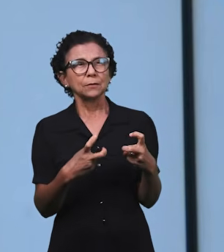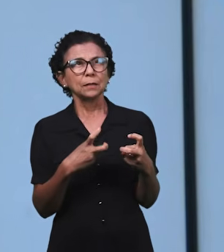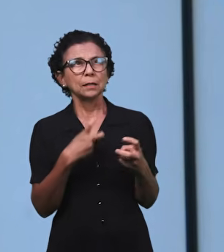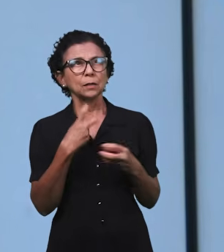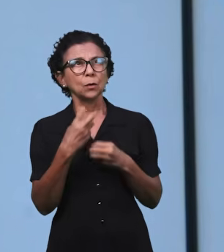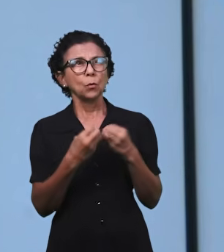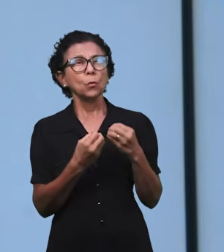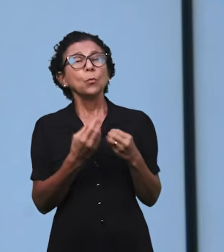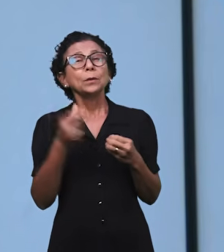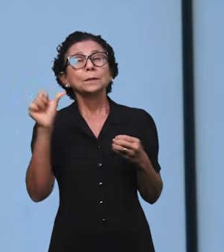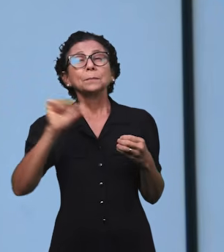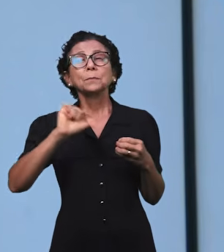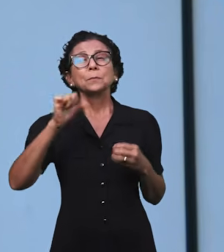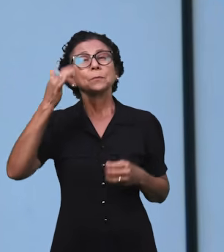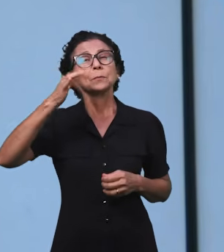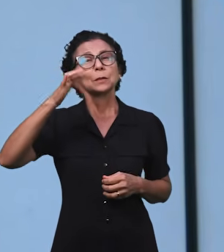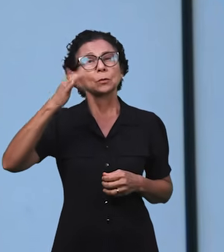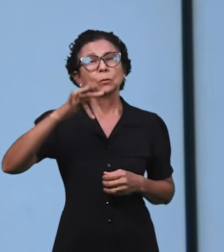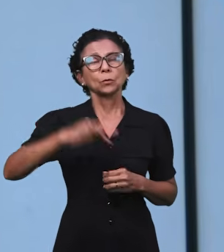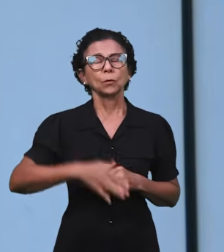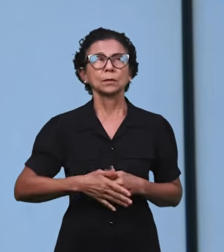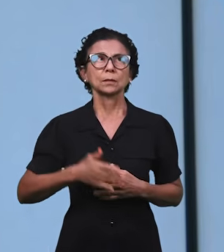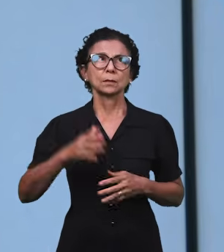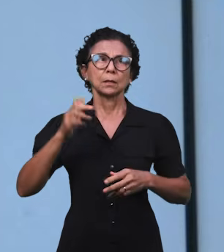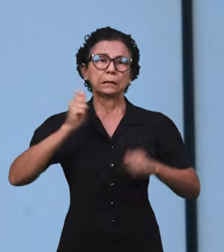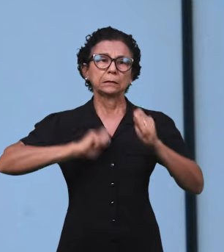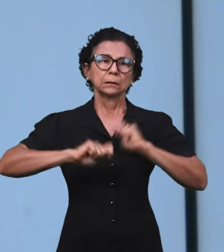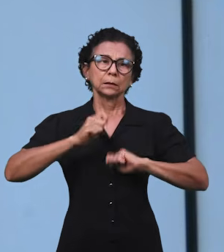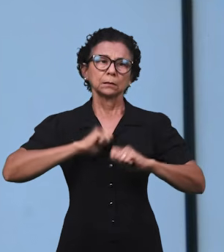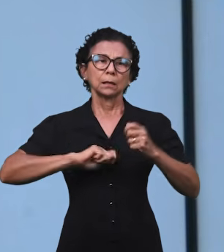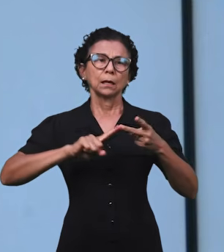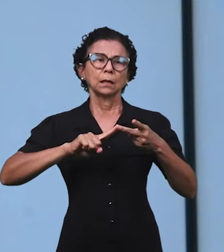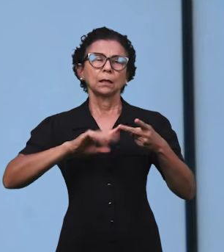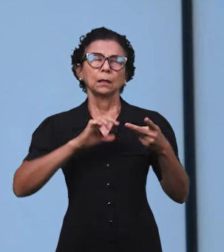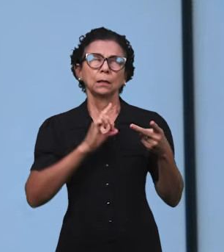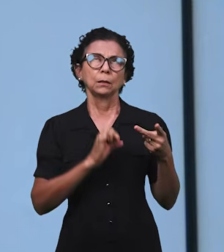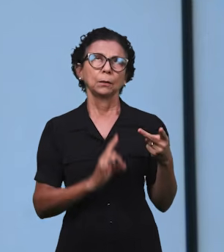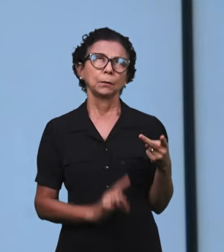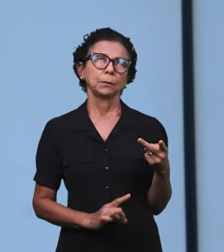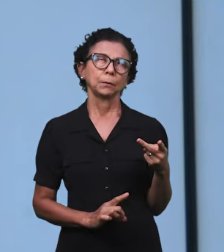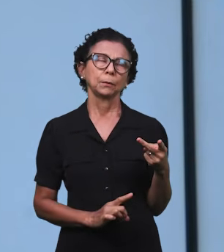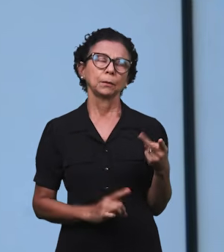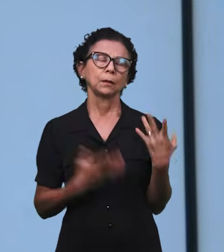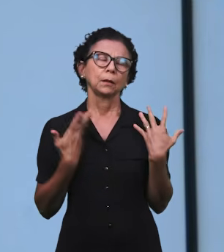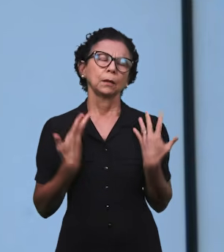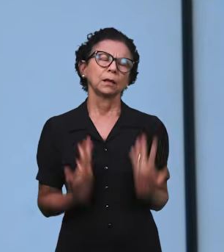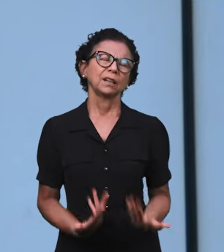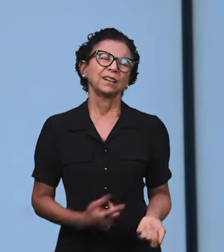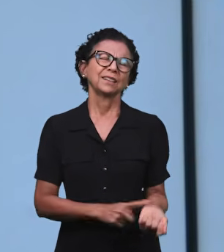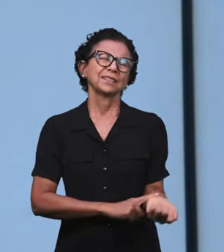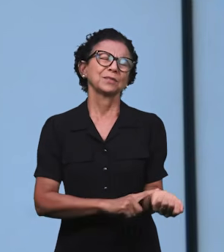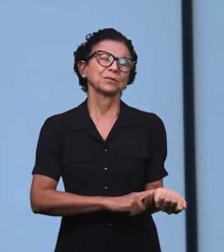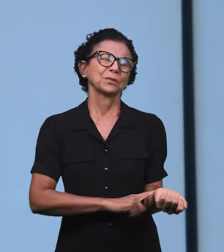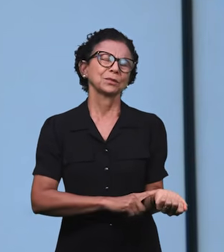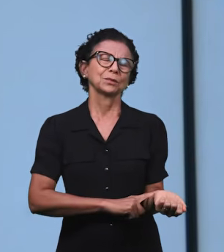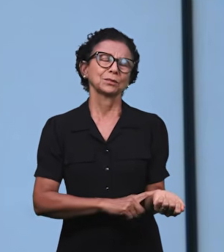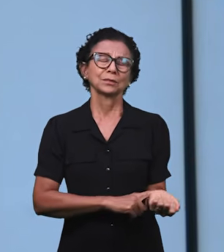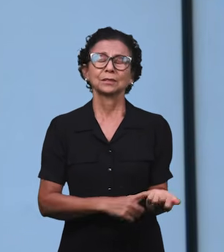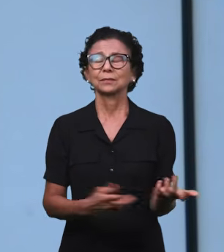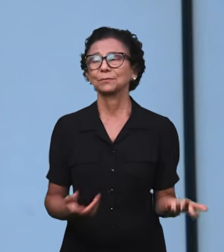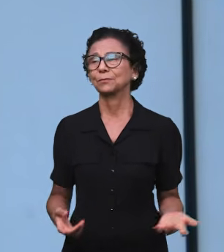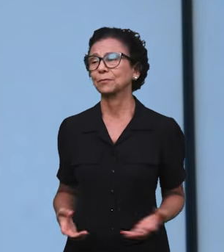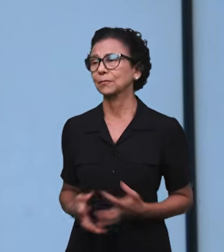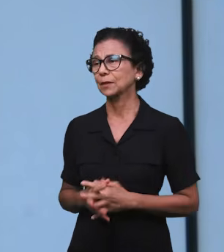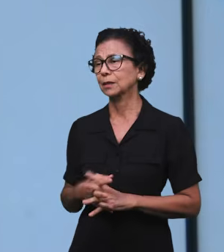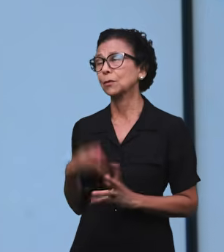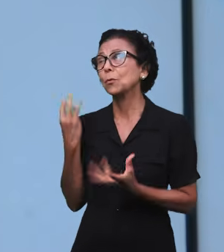geram a piora da dor, né? Então, muitas vezes, a ansiedade, a depressão, o estresse. E estresse, quem que não vai ter no dia a dia? Né?